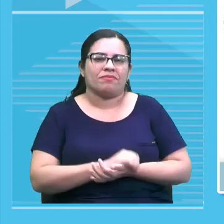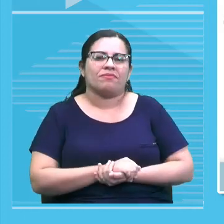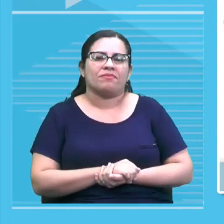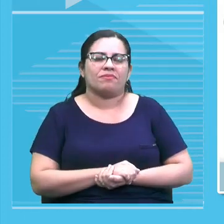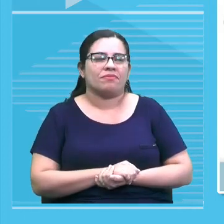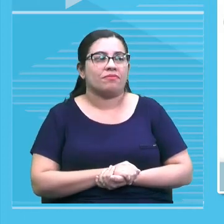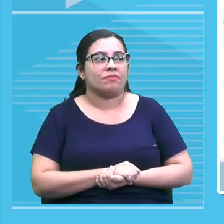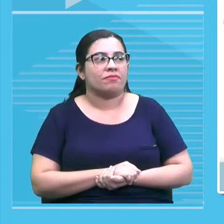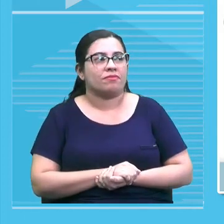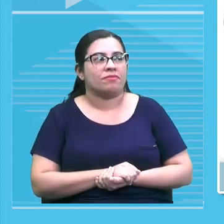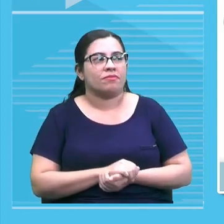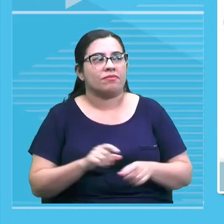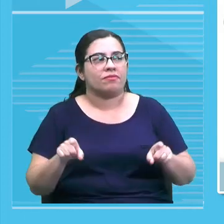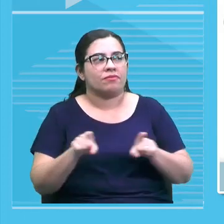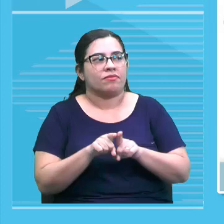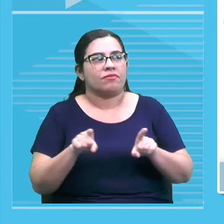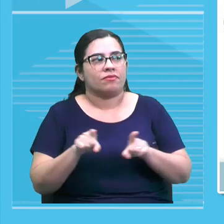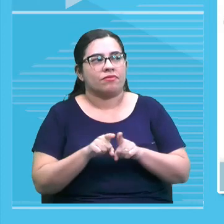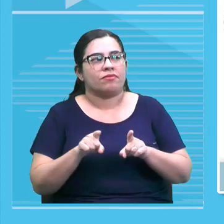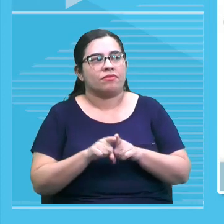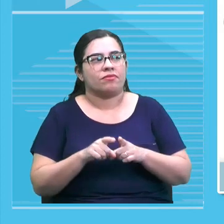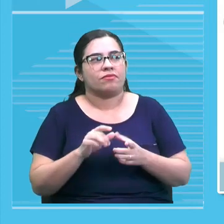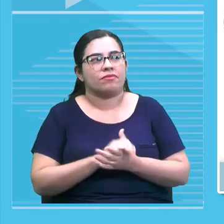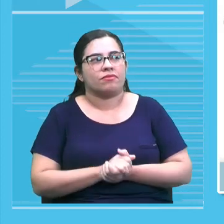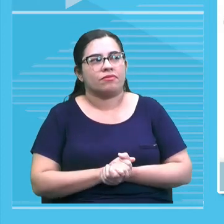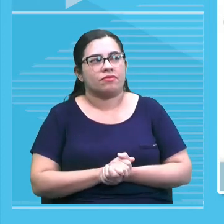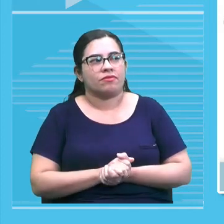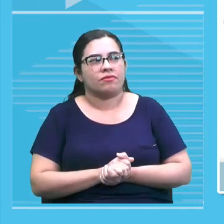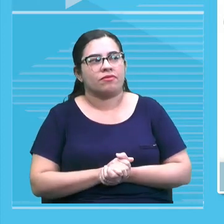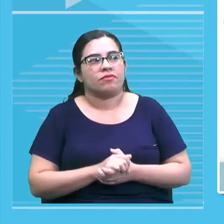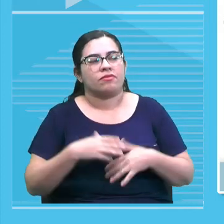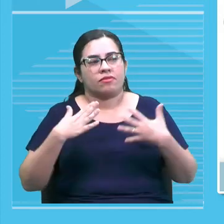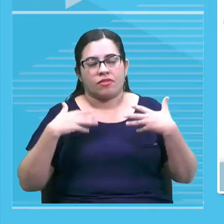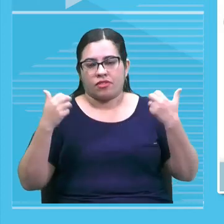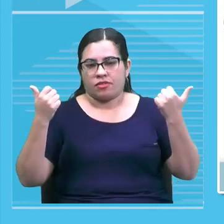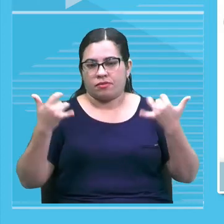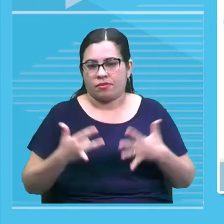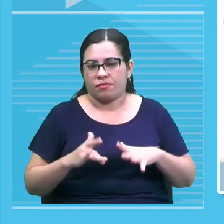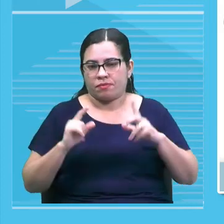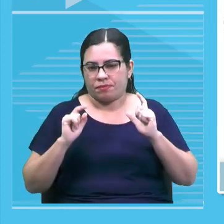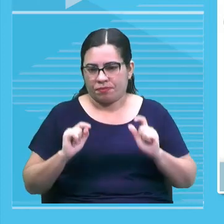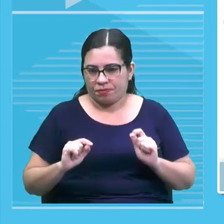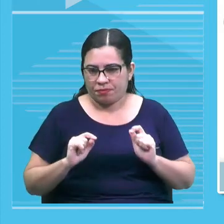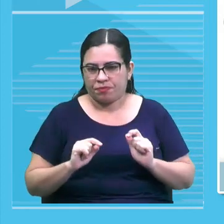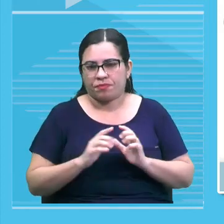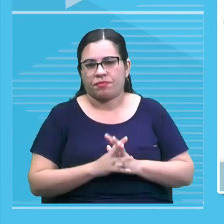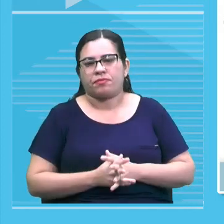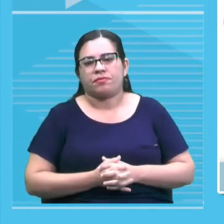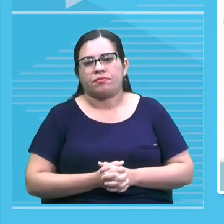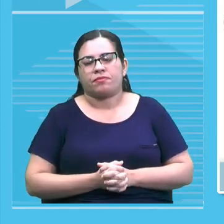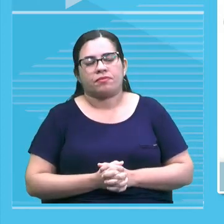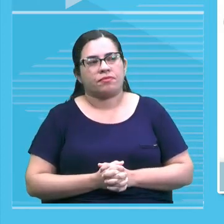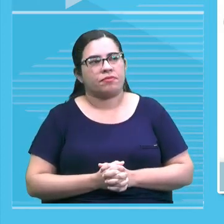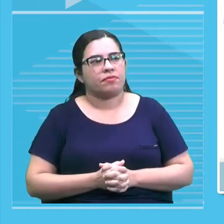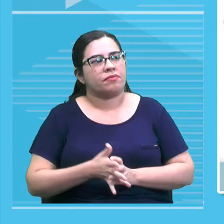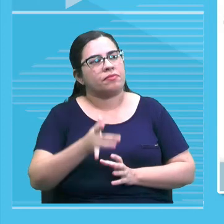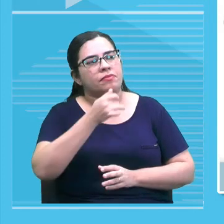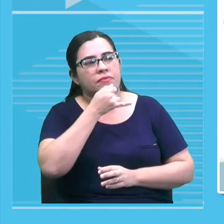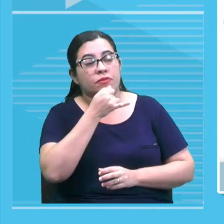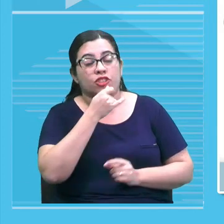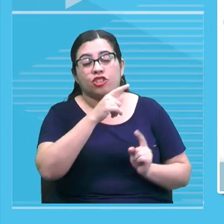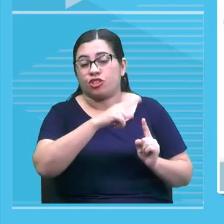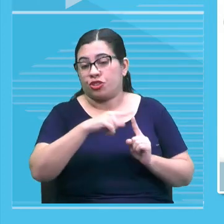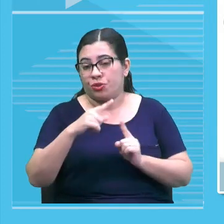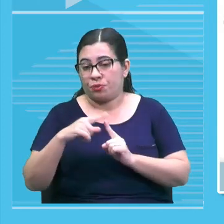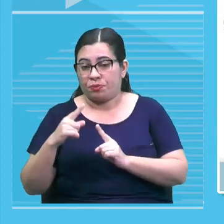e os exemplos Cícero são os seguintes exemplo de ondas